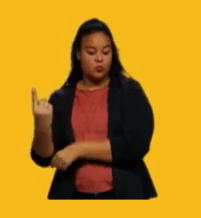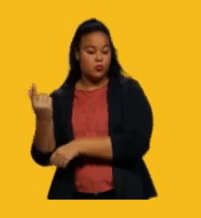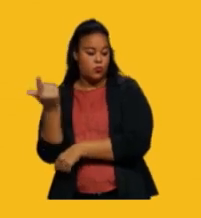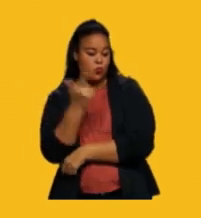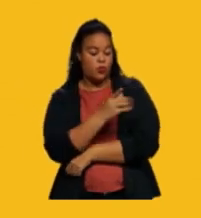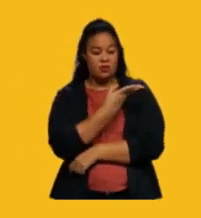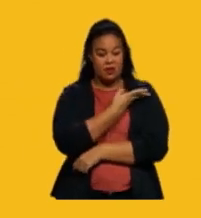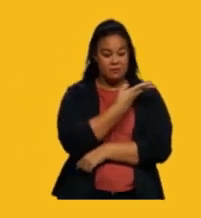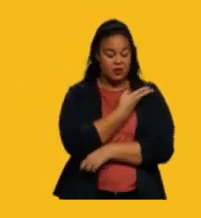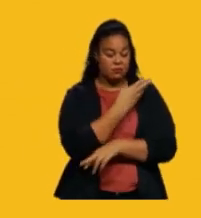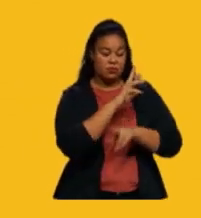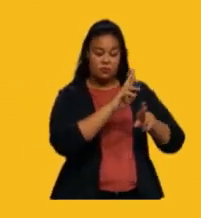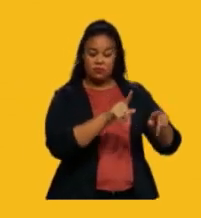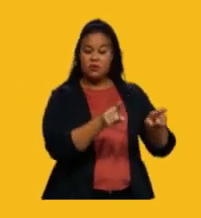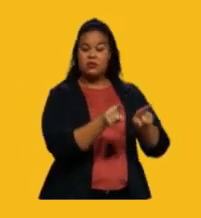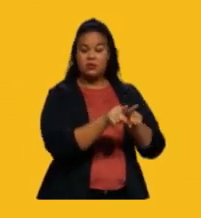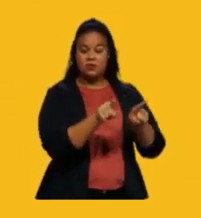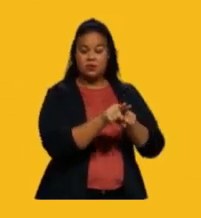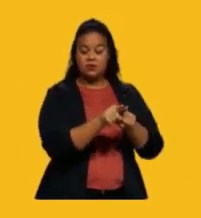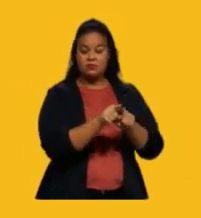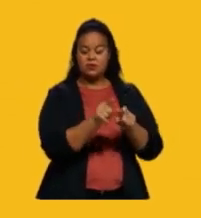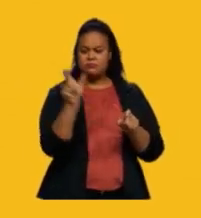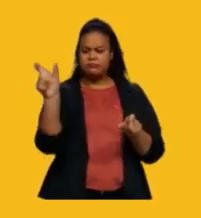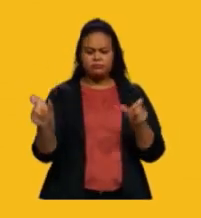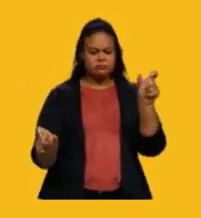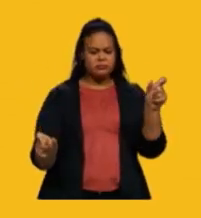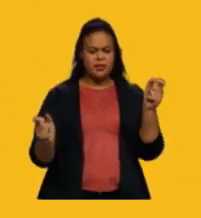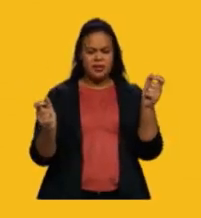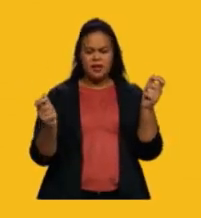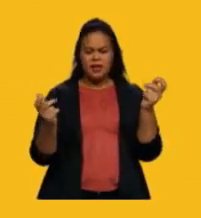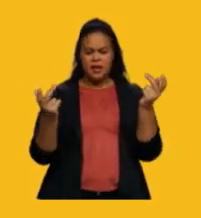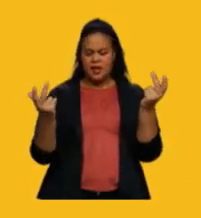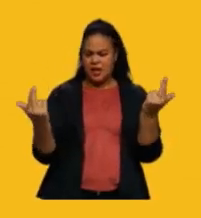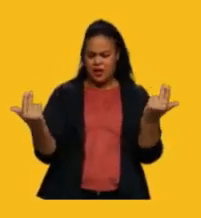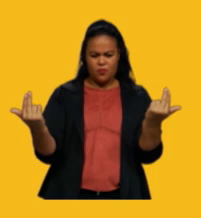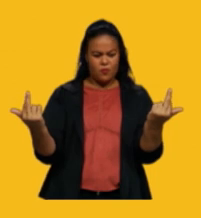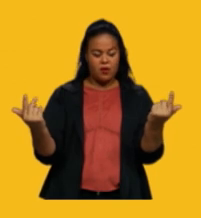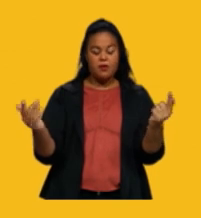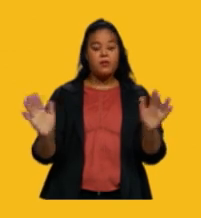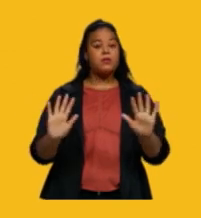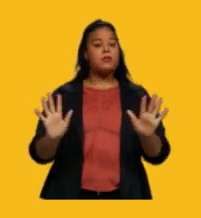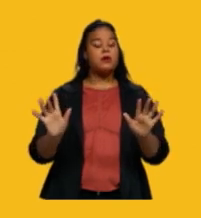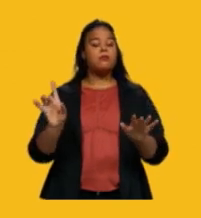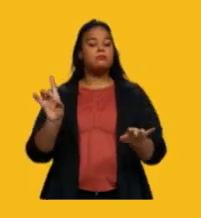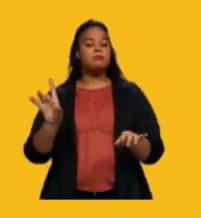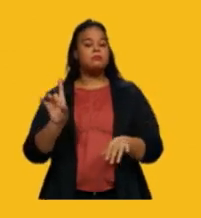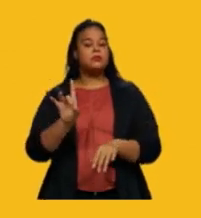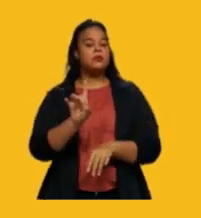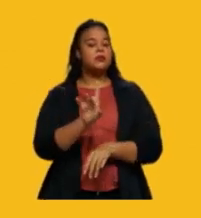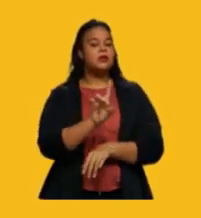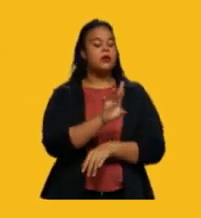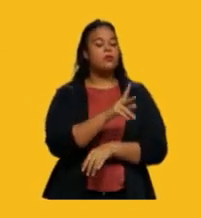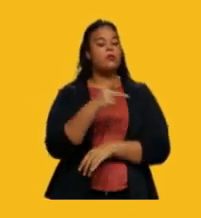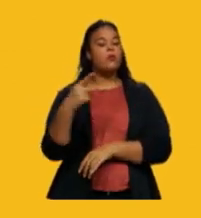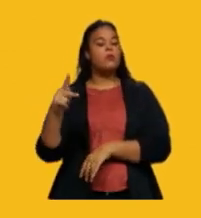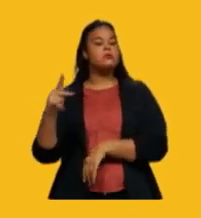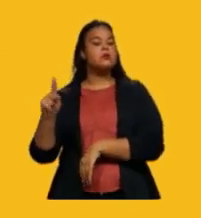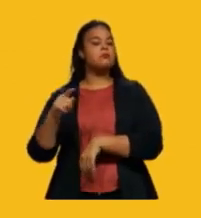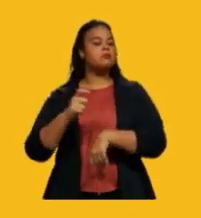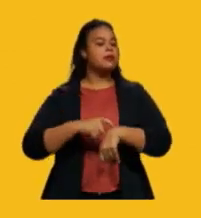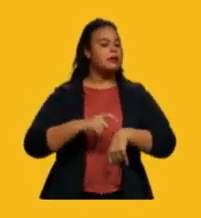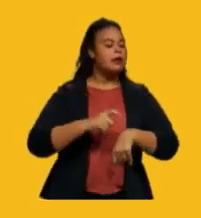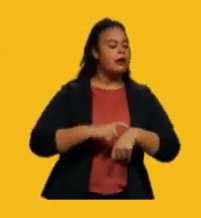colega. Por quê? Porque a adolescência ela chega para todos. Cada um no seu